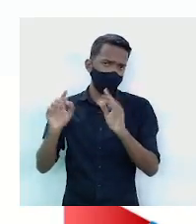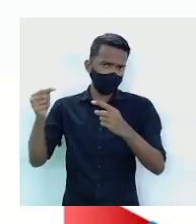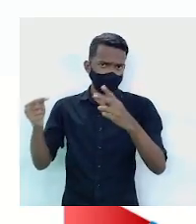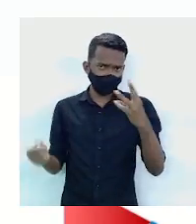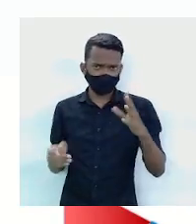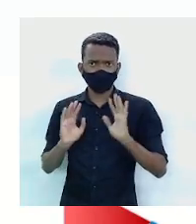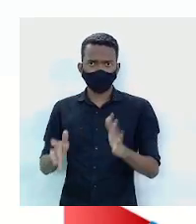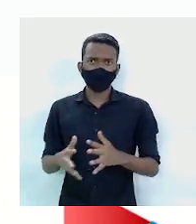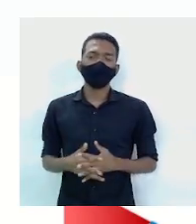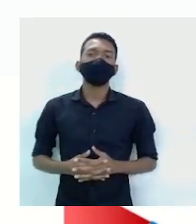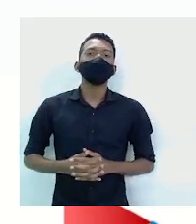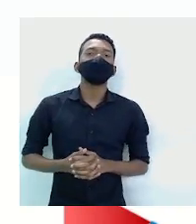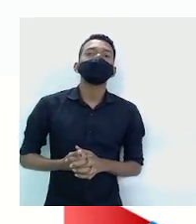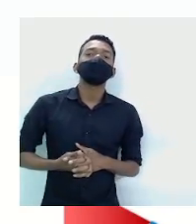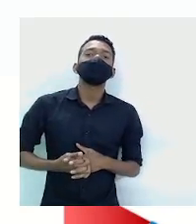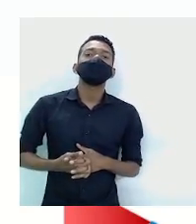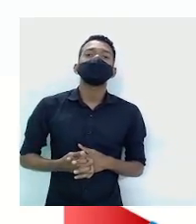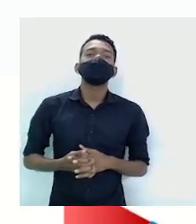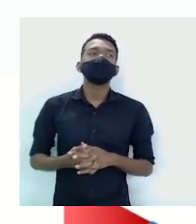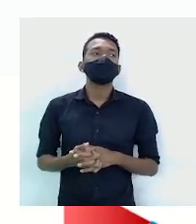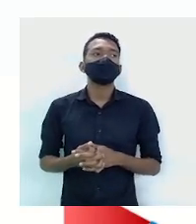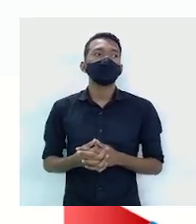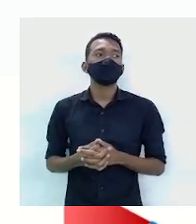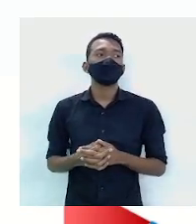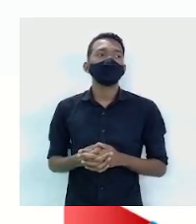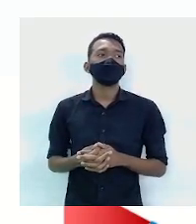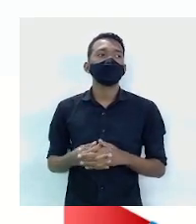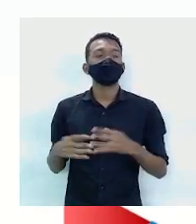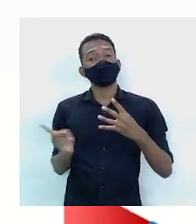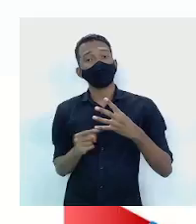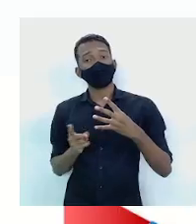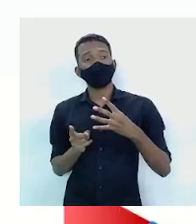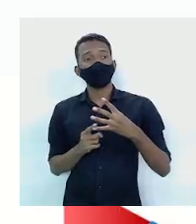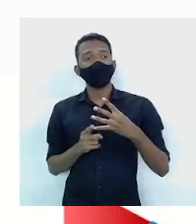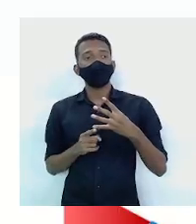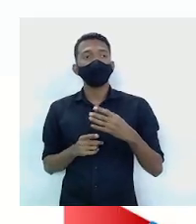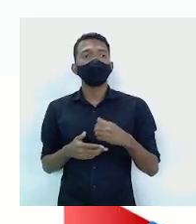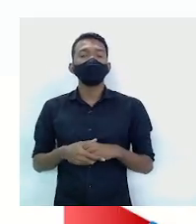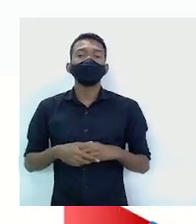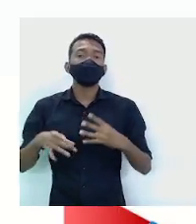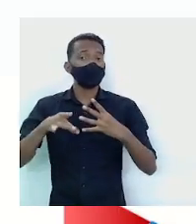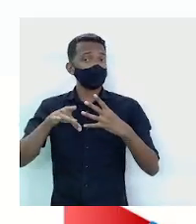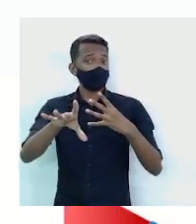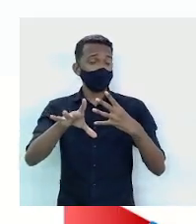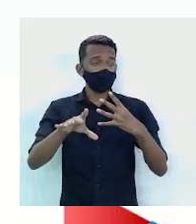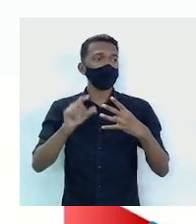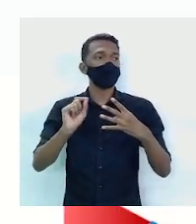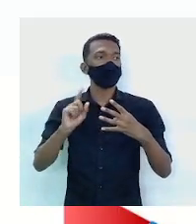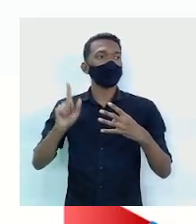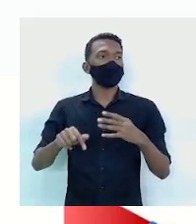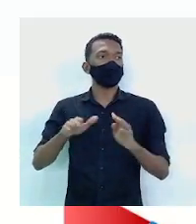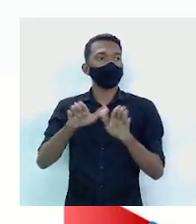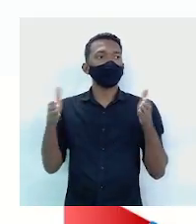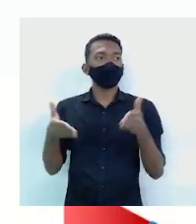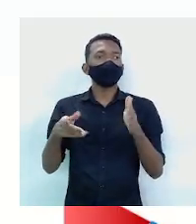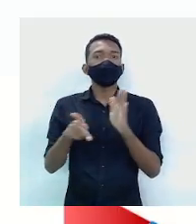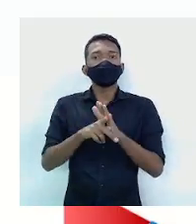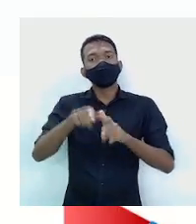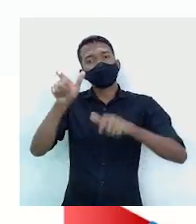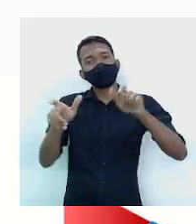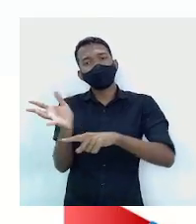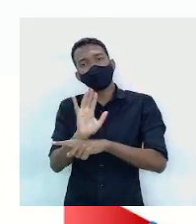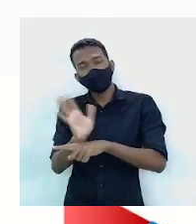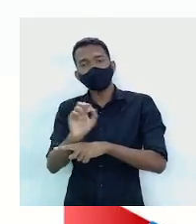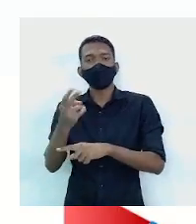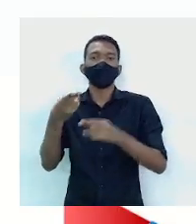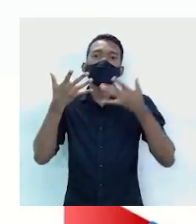diante, certo? E a quarta dica, né, que aí é mais aplicada ao roteiro de cinema,